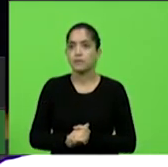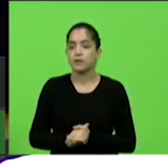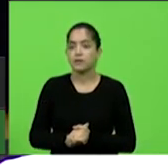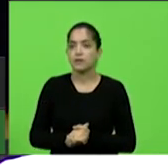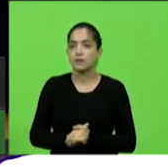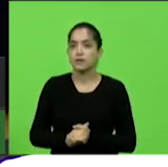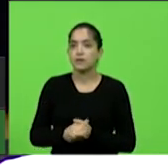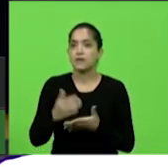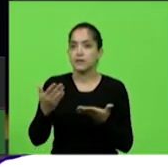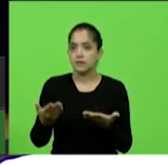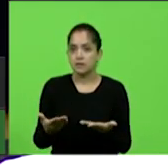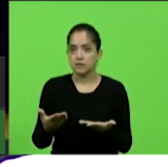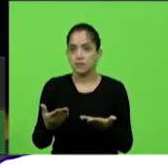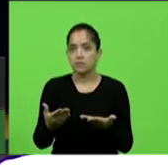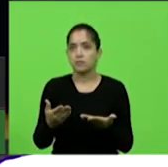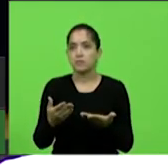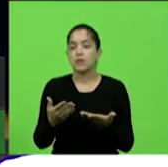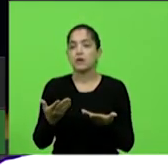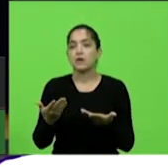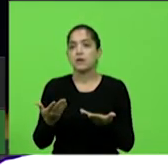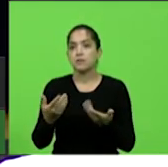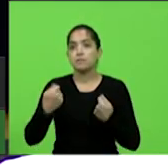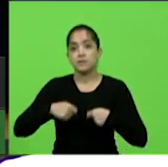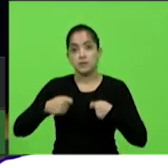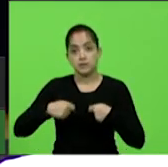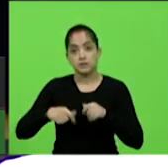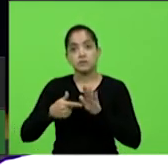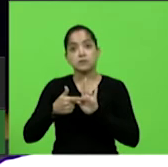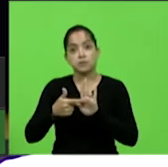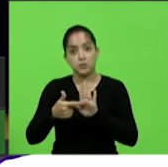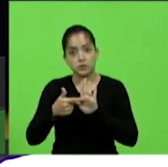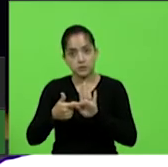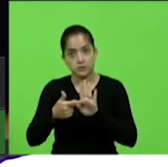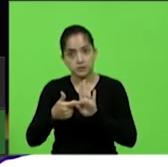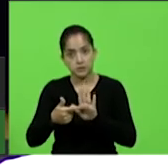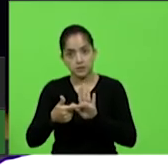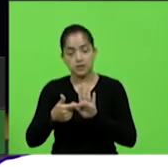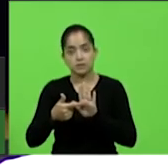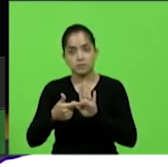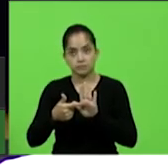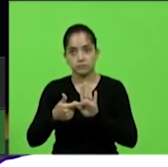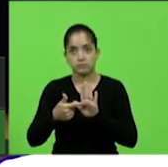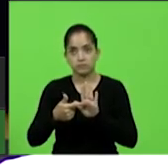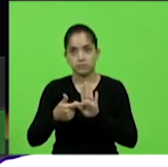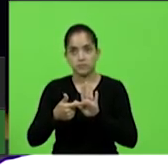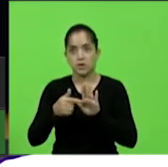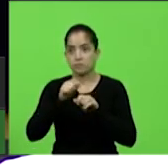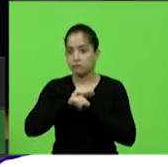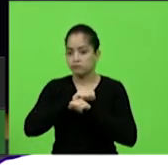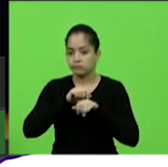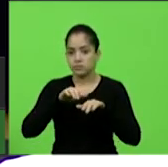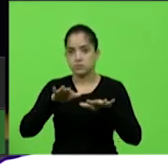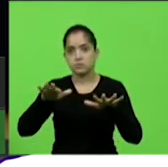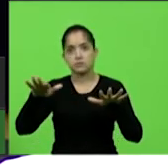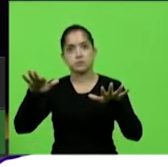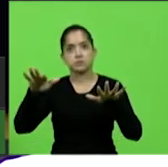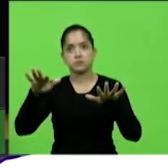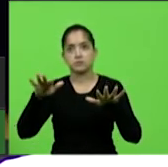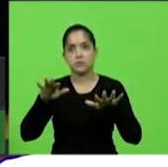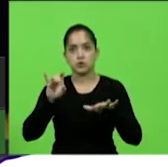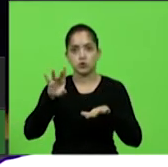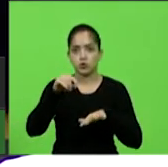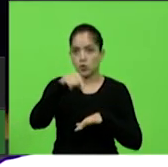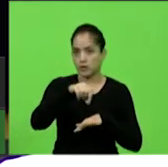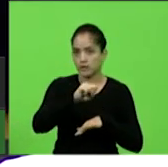E essa queda de braço, é importante registrar que a OAS Saúde tem se espalhado por todo o Brasil, não é só em Santa